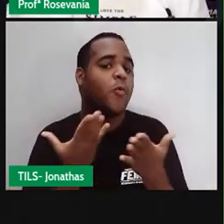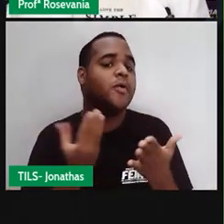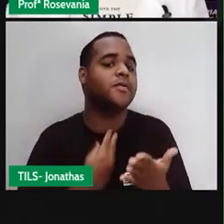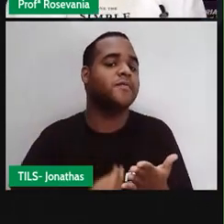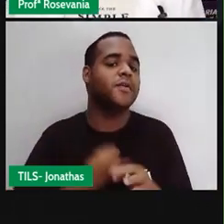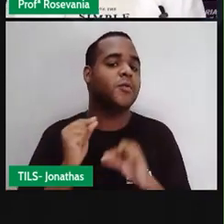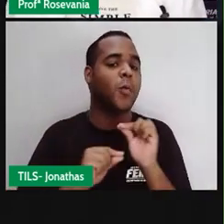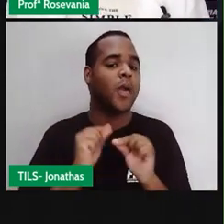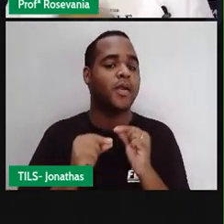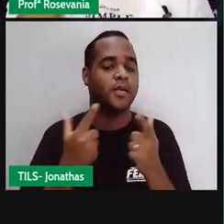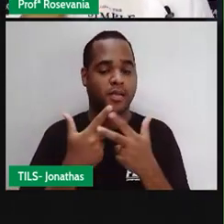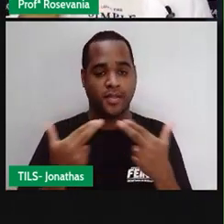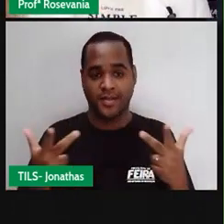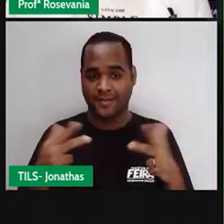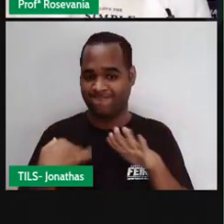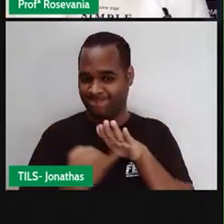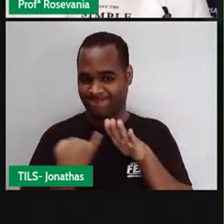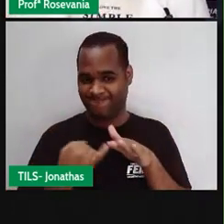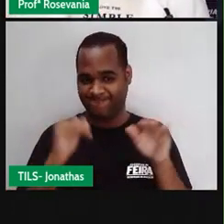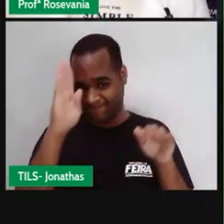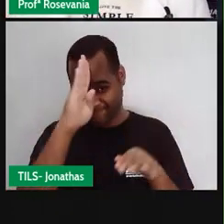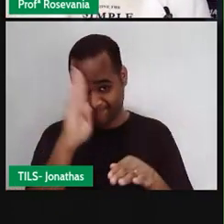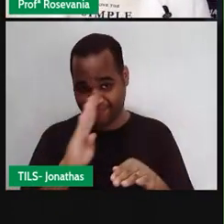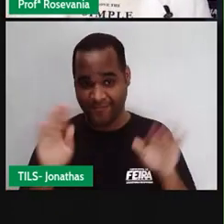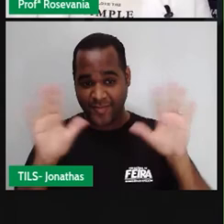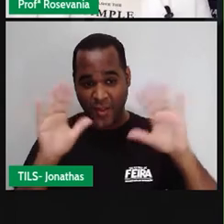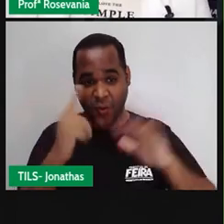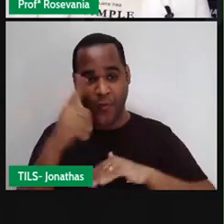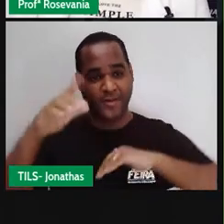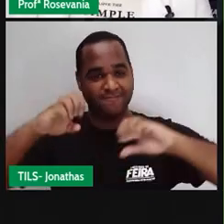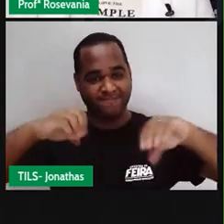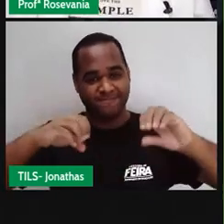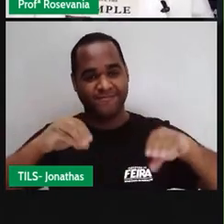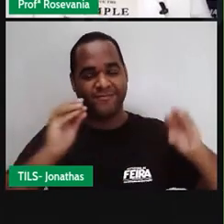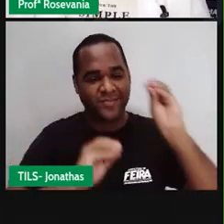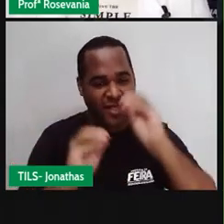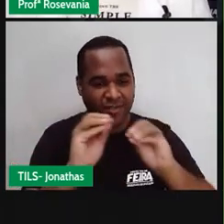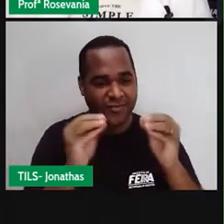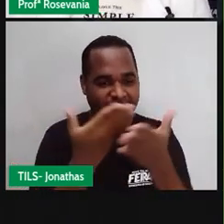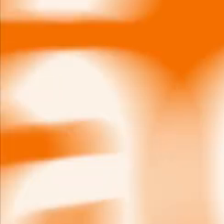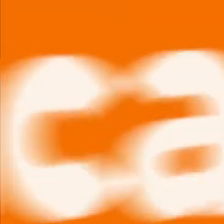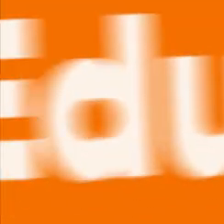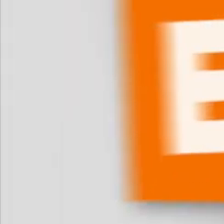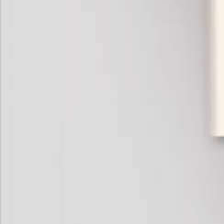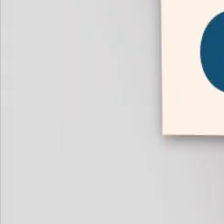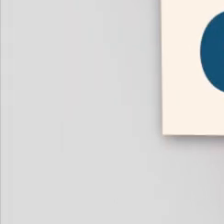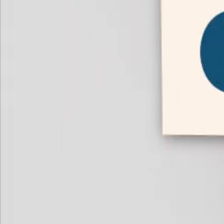da industrialização brasileira. Até a nossa próxima aula. Um beijo carinhoso para vocês.